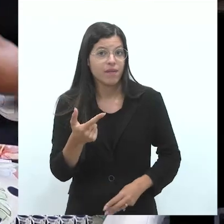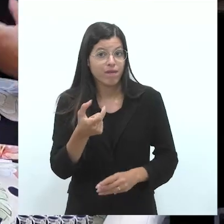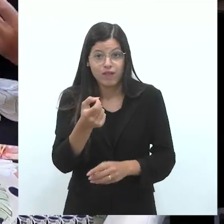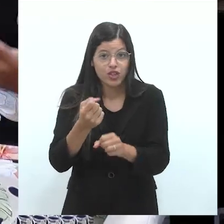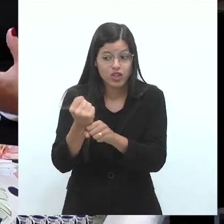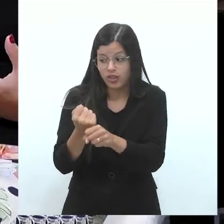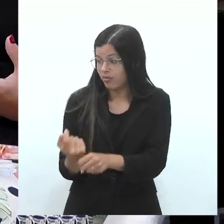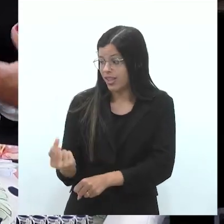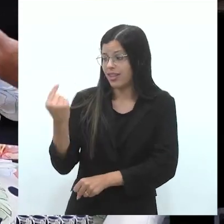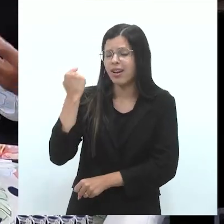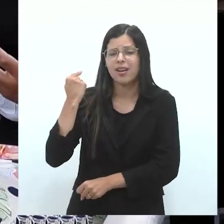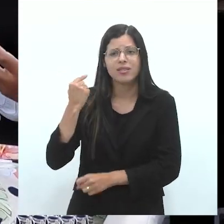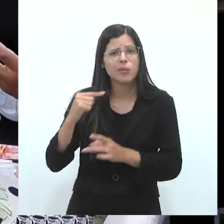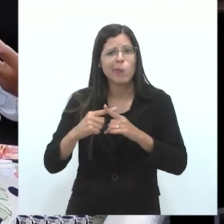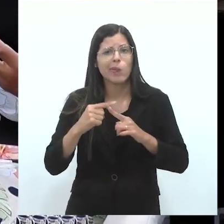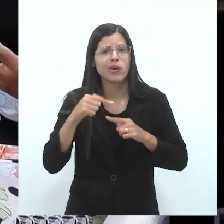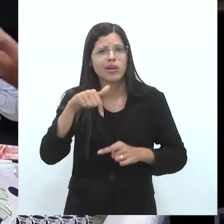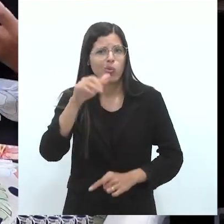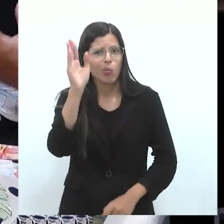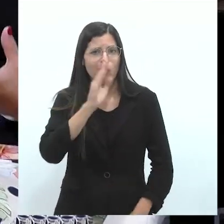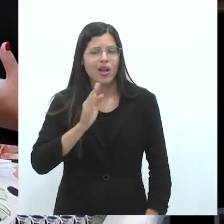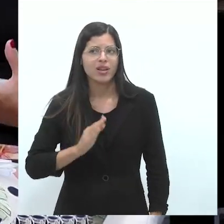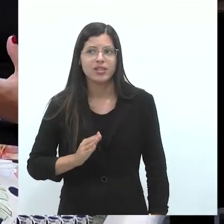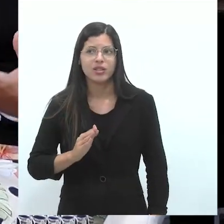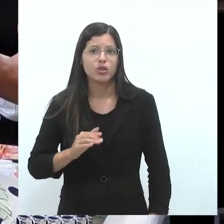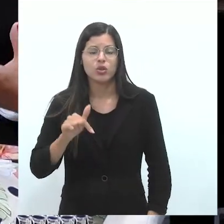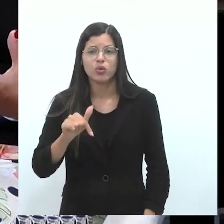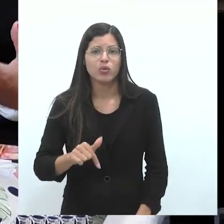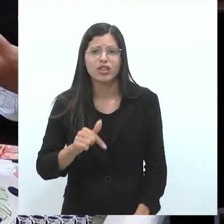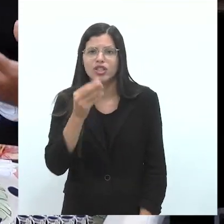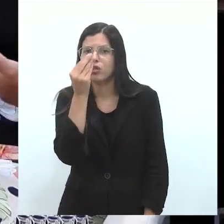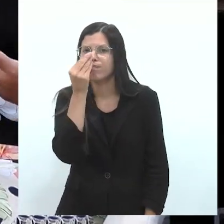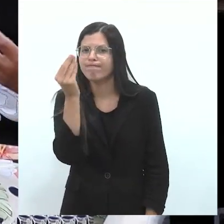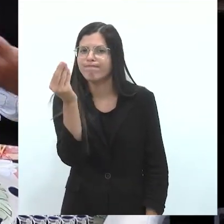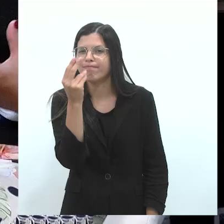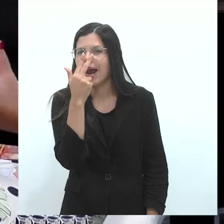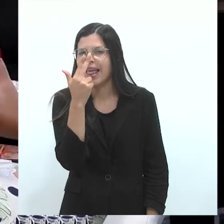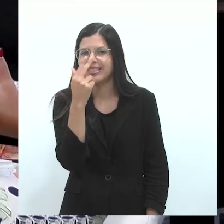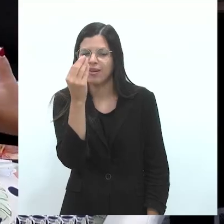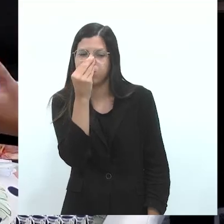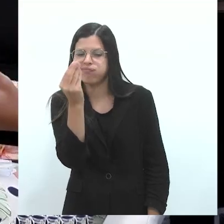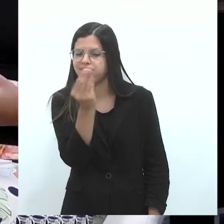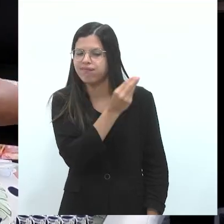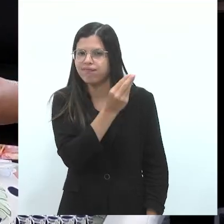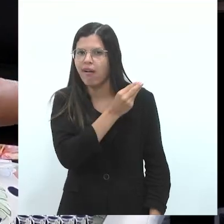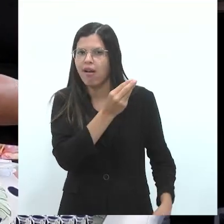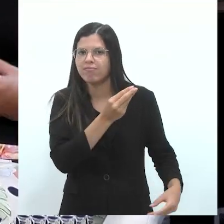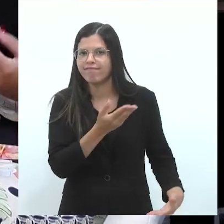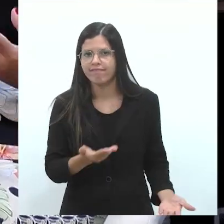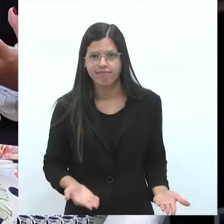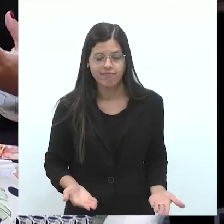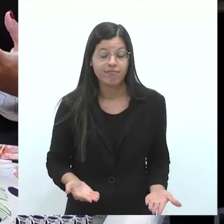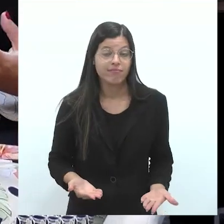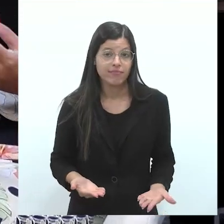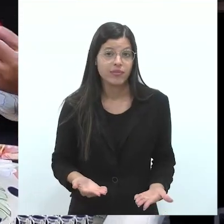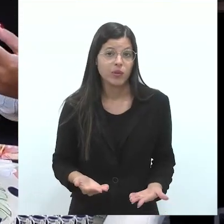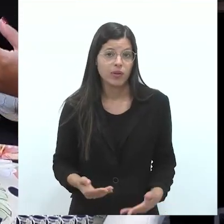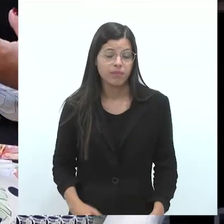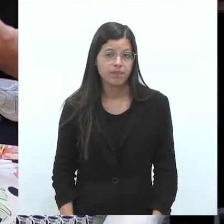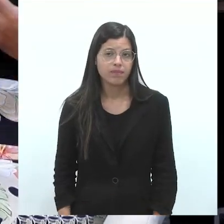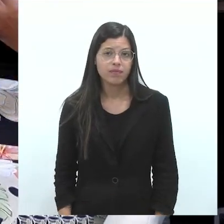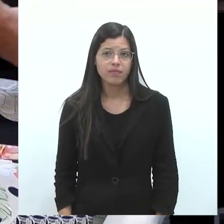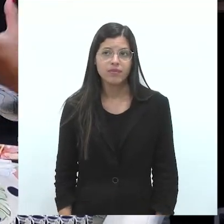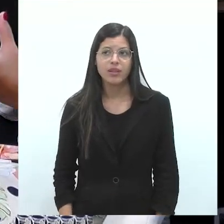Então, por que aqui no Brasil a gente não trata o calor como um desastre? A gente negligencia ele como um desastre? Porque, na